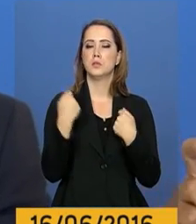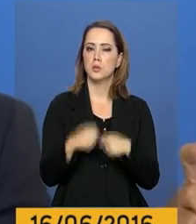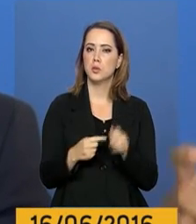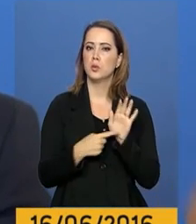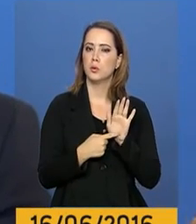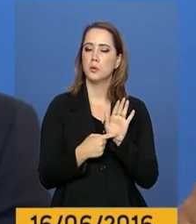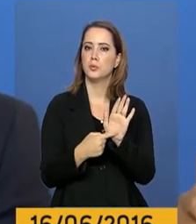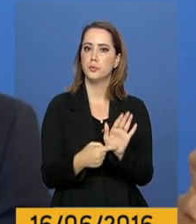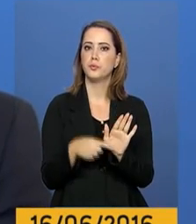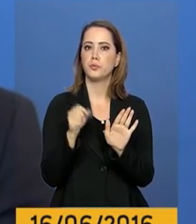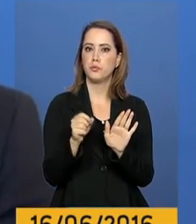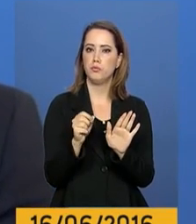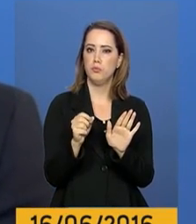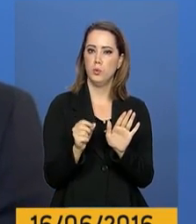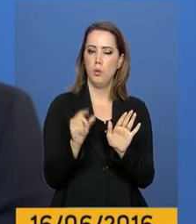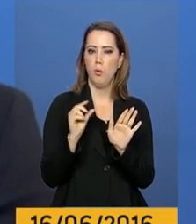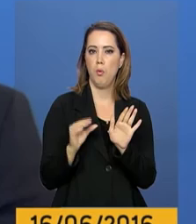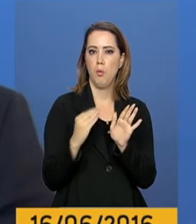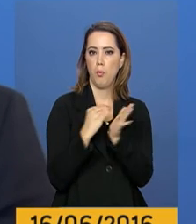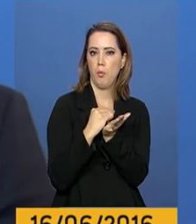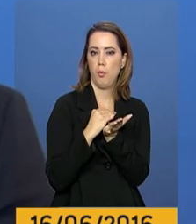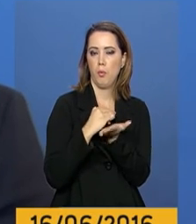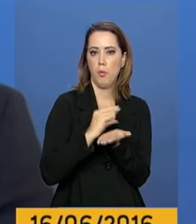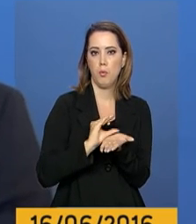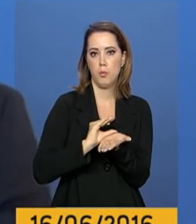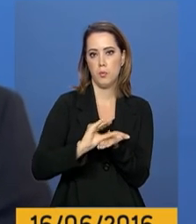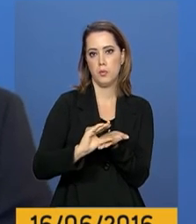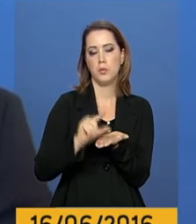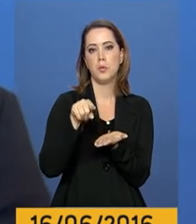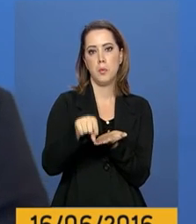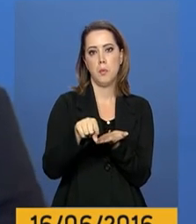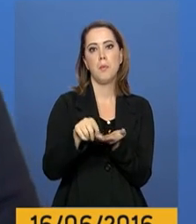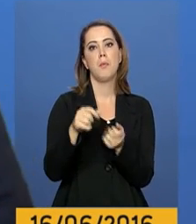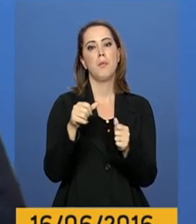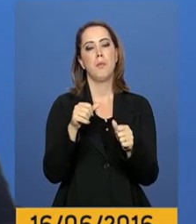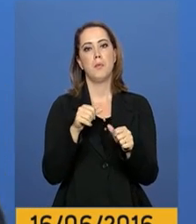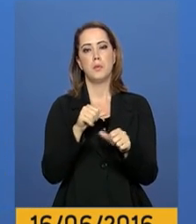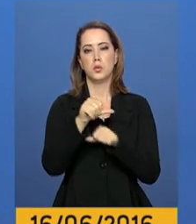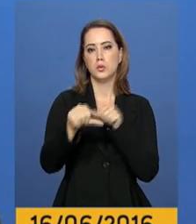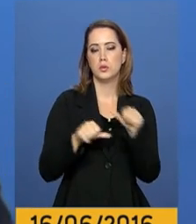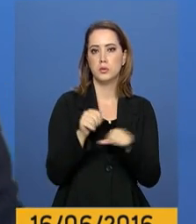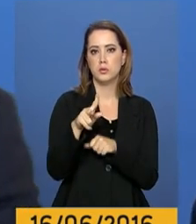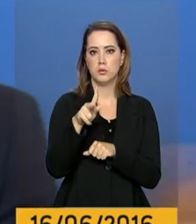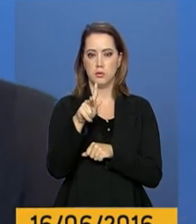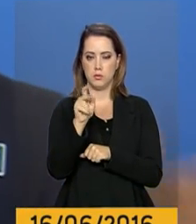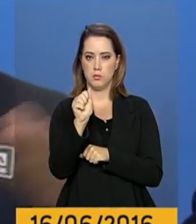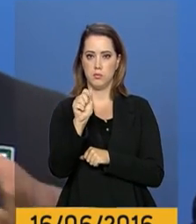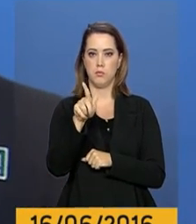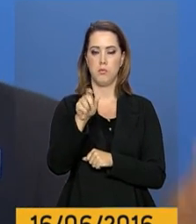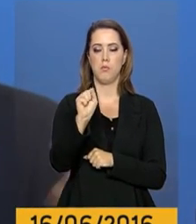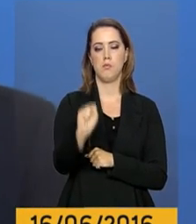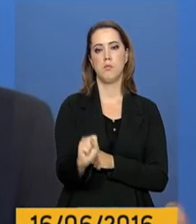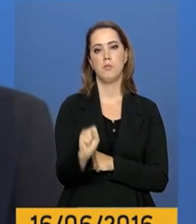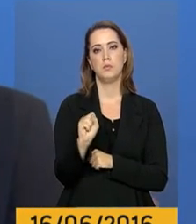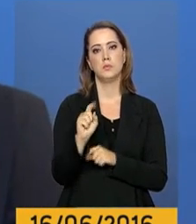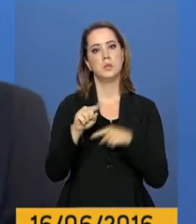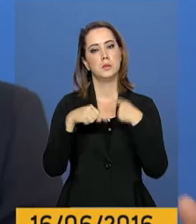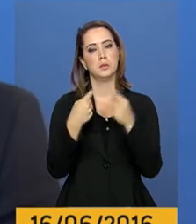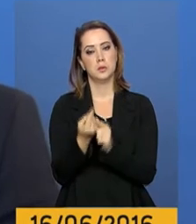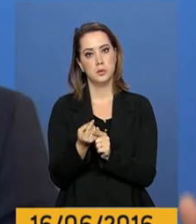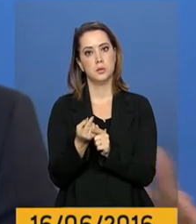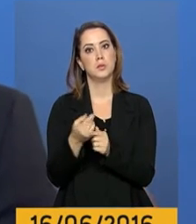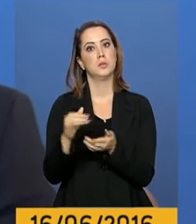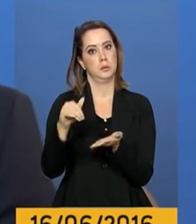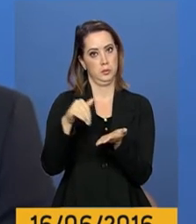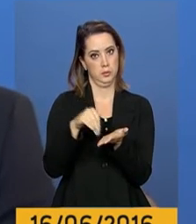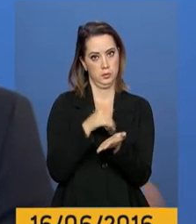disponibilizar parte daquela receita tributária, transformando em vagas para serem preenchidas